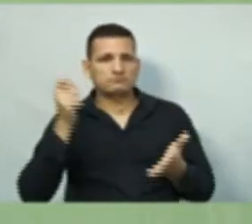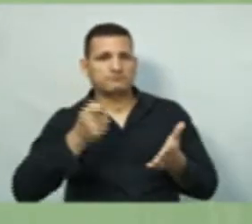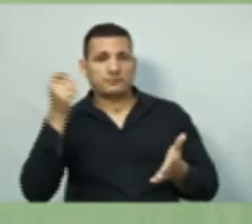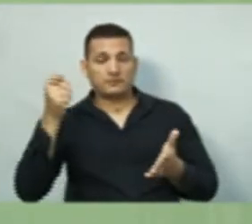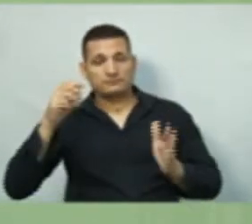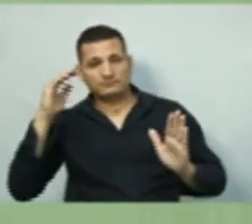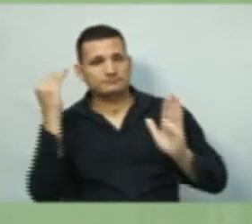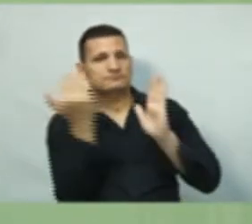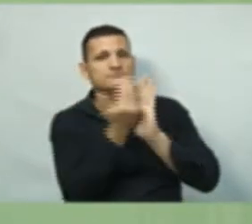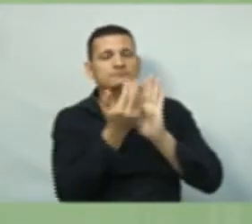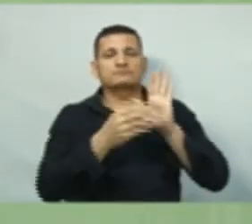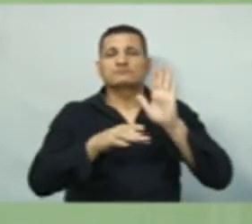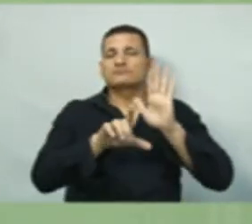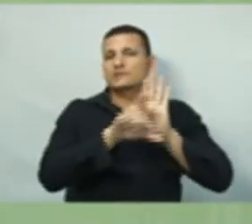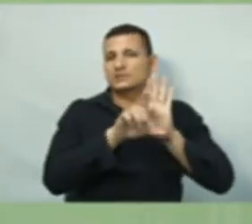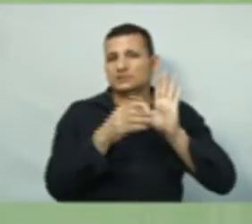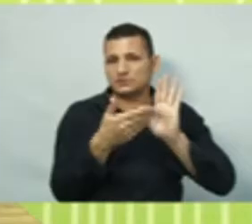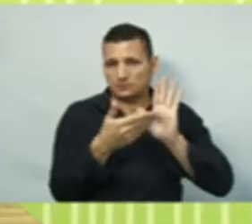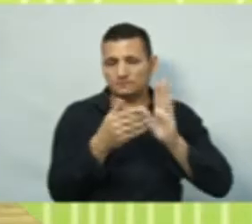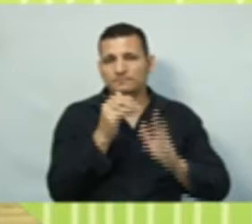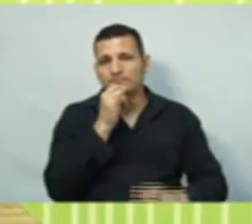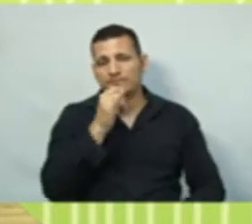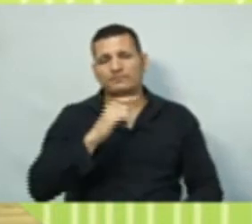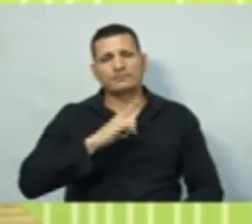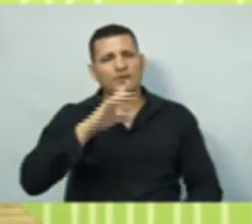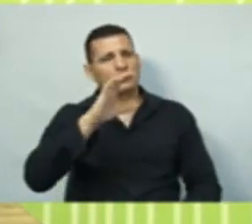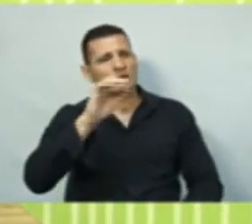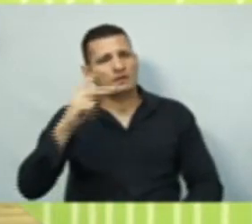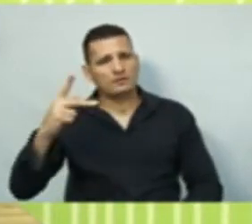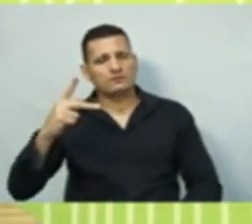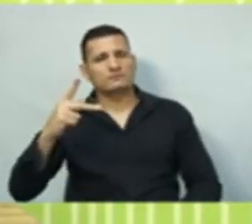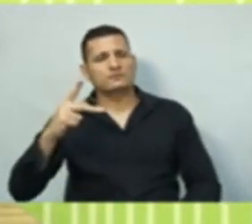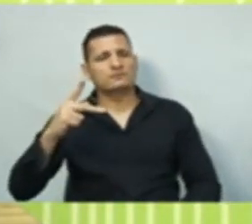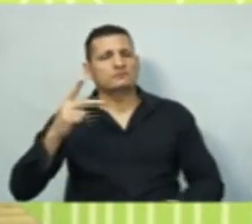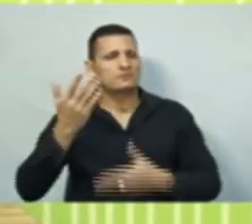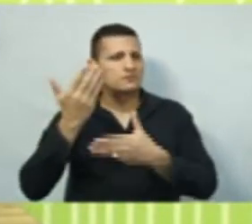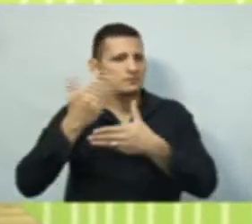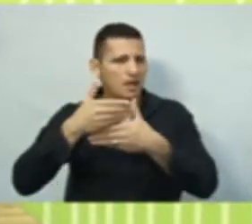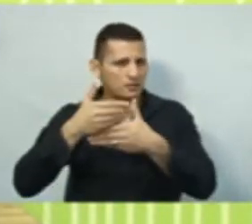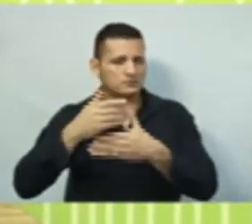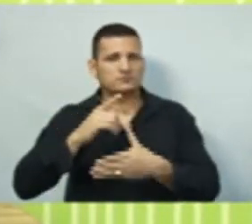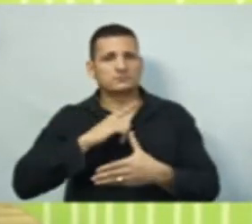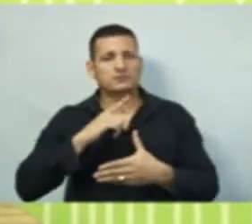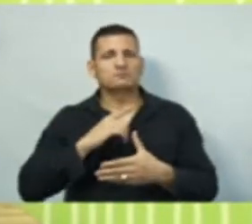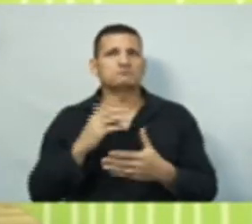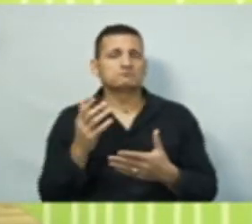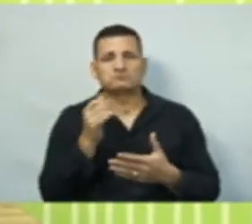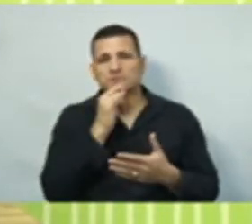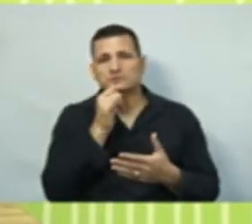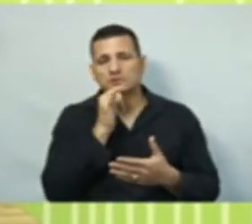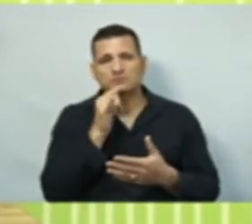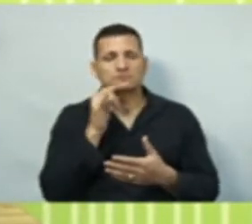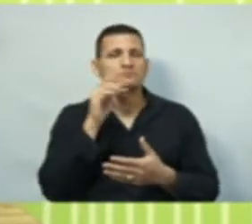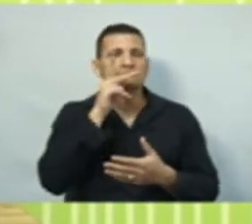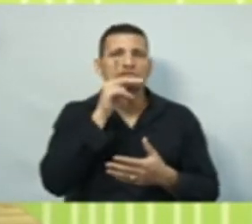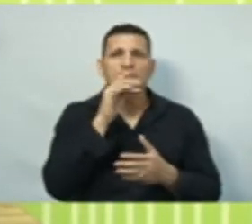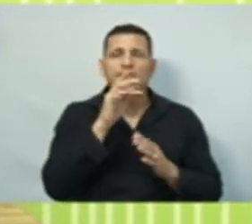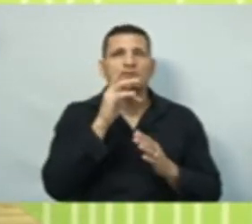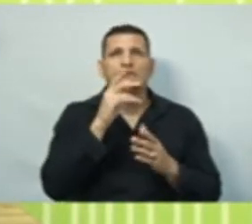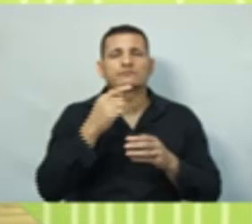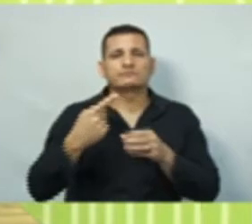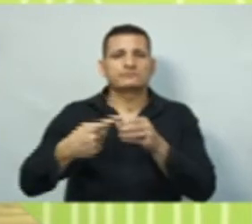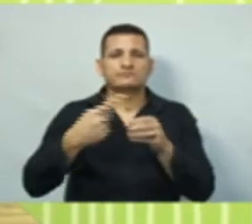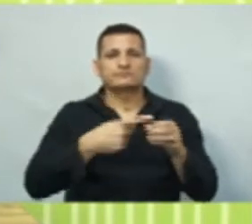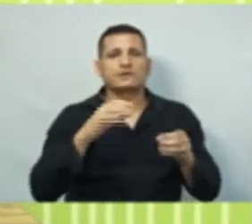vigente. Ah, eu tenho uma cooperativa de táxi e vejo que o município, vamos pegar aí, vejo que Espigão do